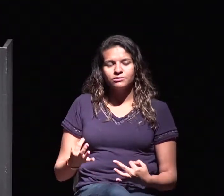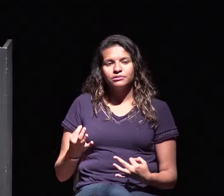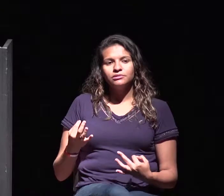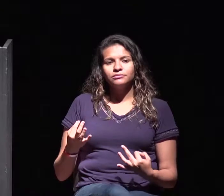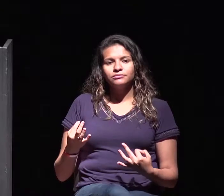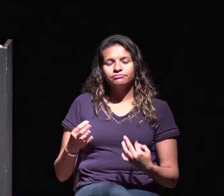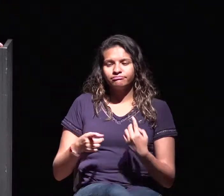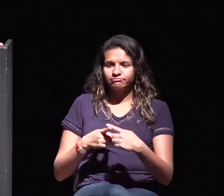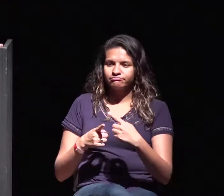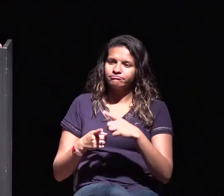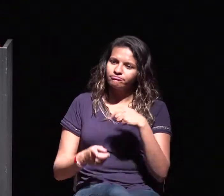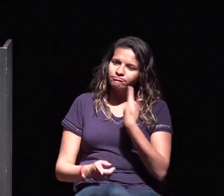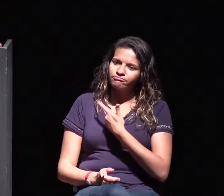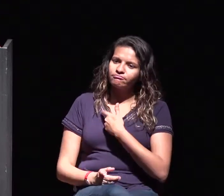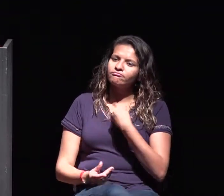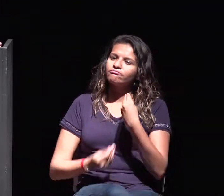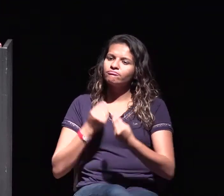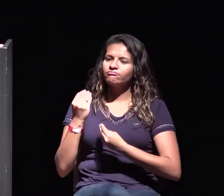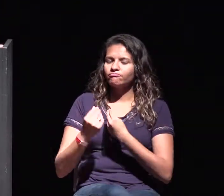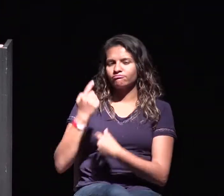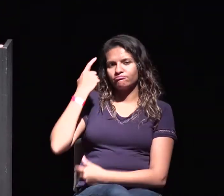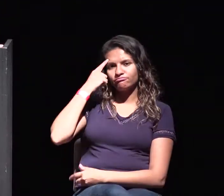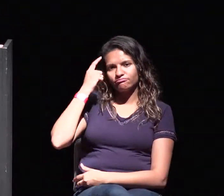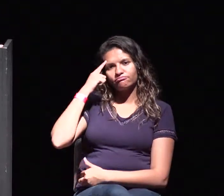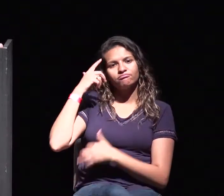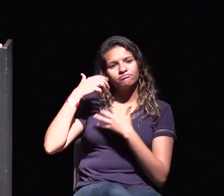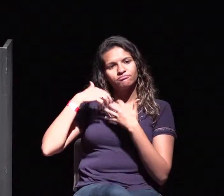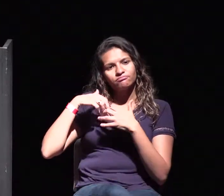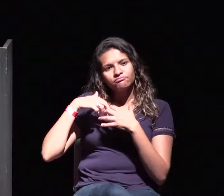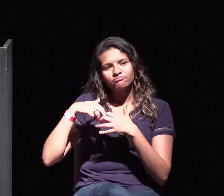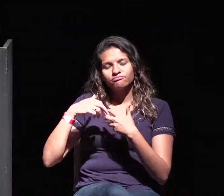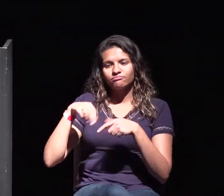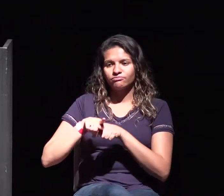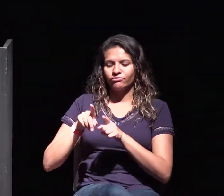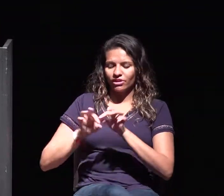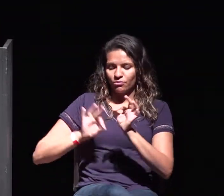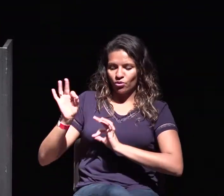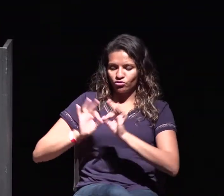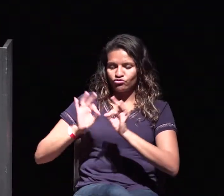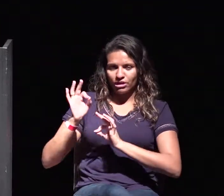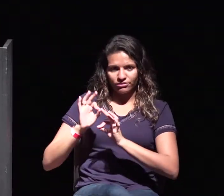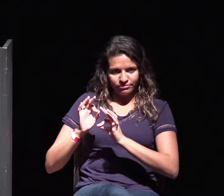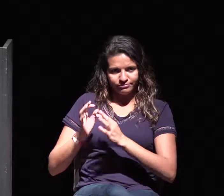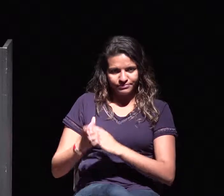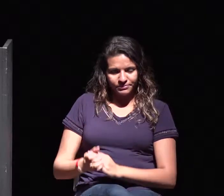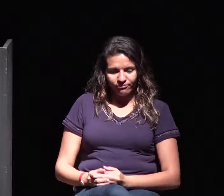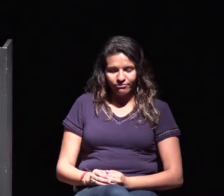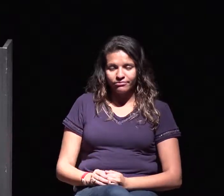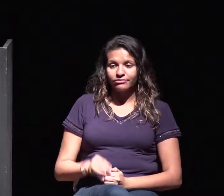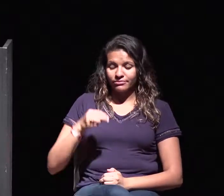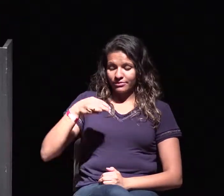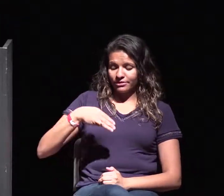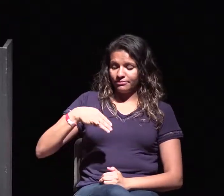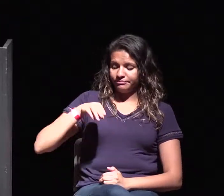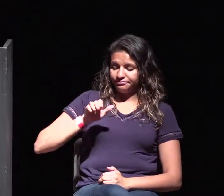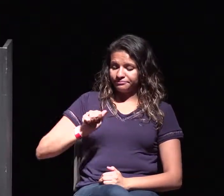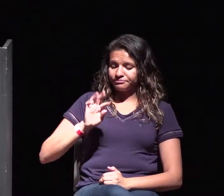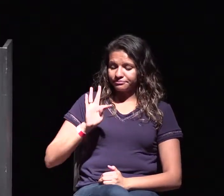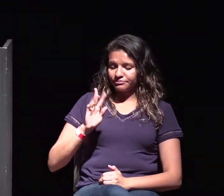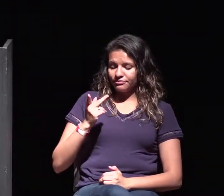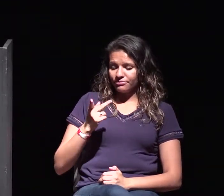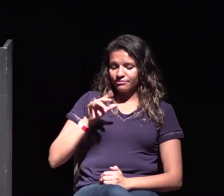de reflexão e amadurecimento desse projeto. Mathieu é curador independente freelance